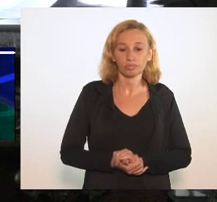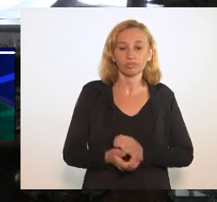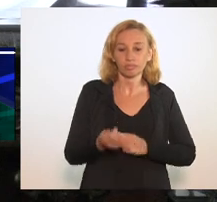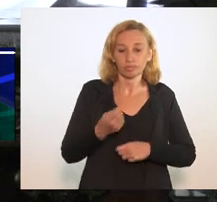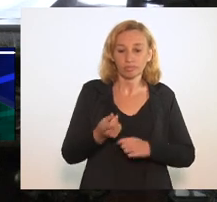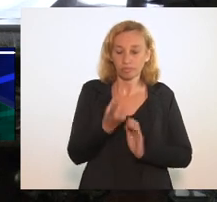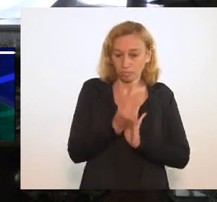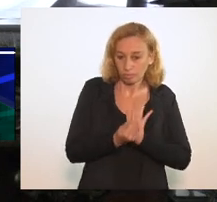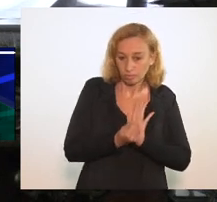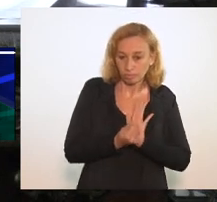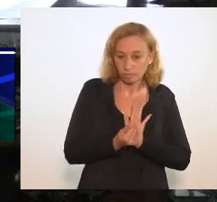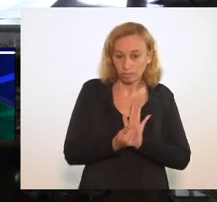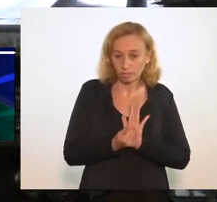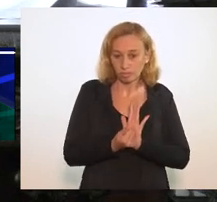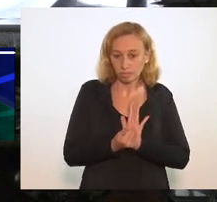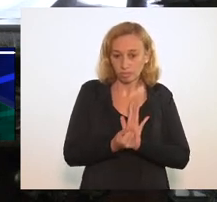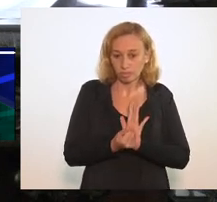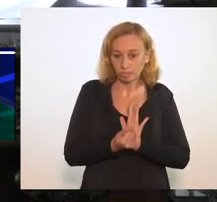Orçamento,